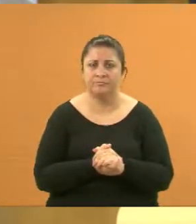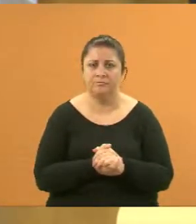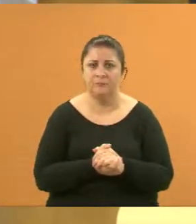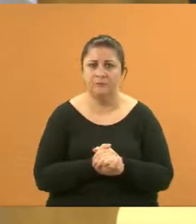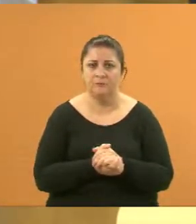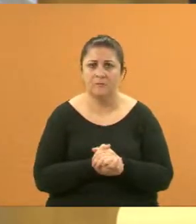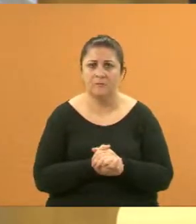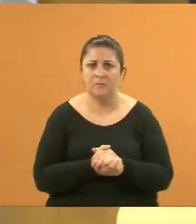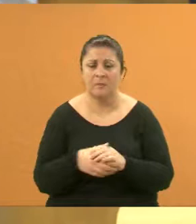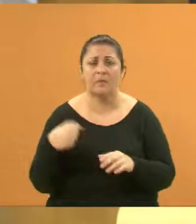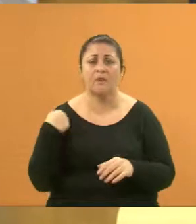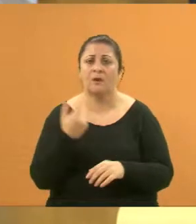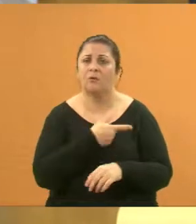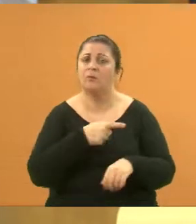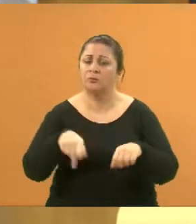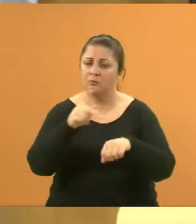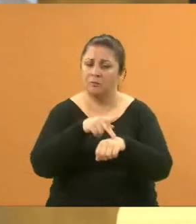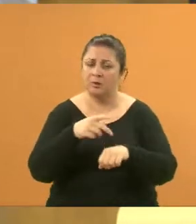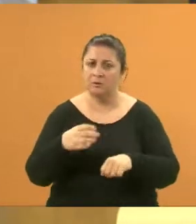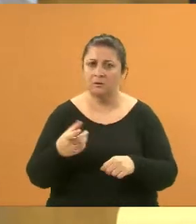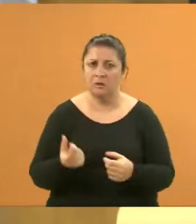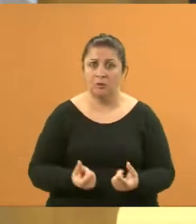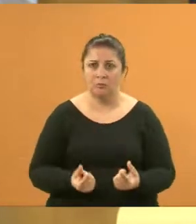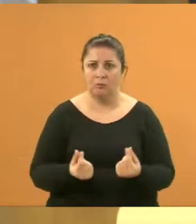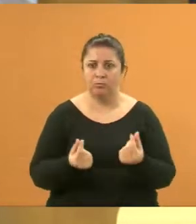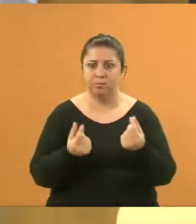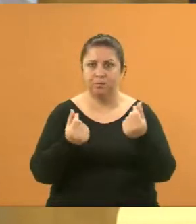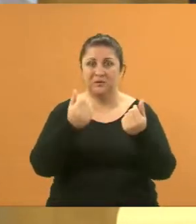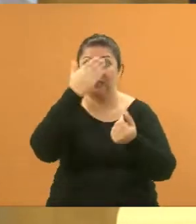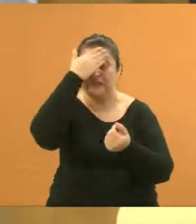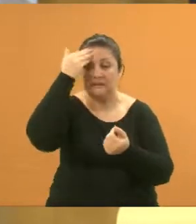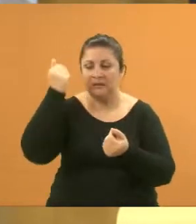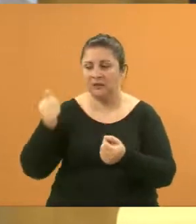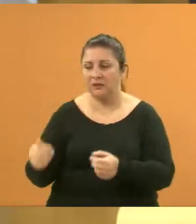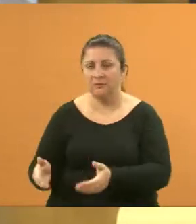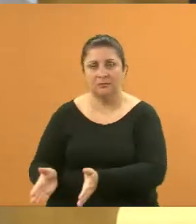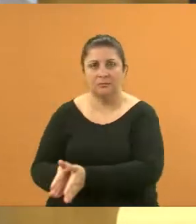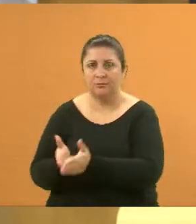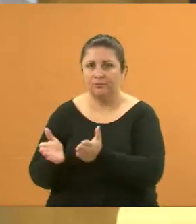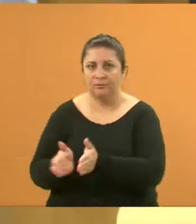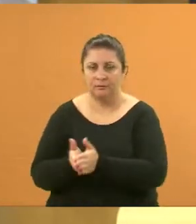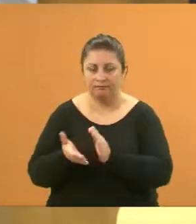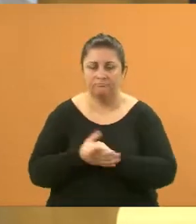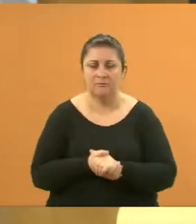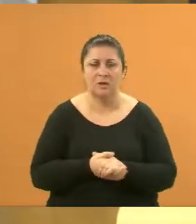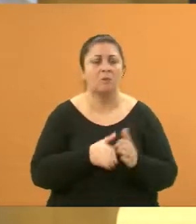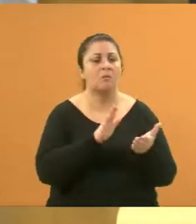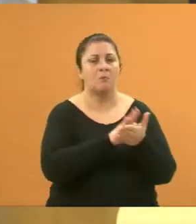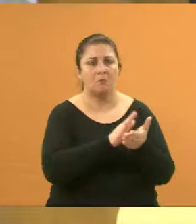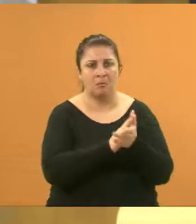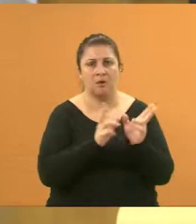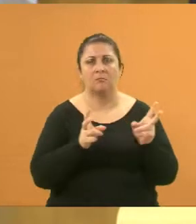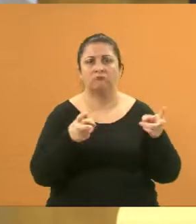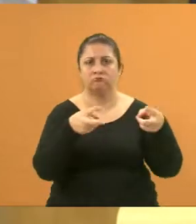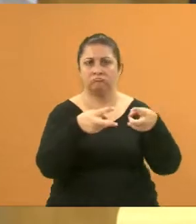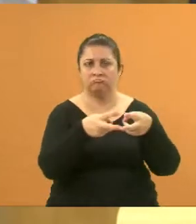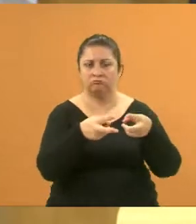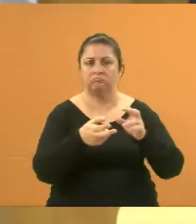infelizmente o nosso país é um país capitalista e esquece dos menores. Portanto, eu parabenizo aqui essa Câmara